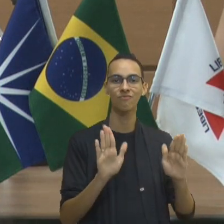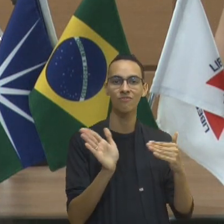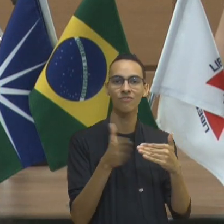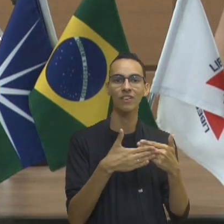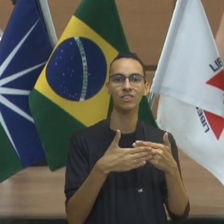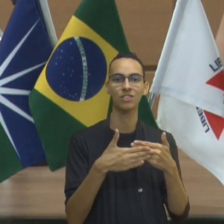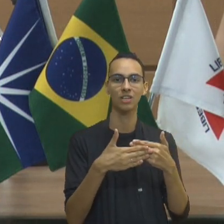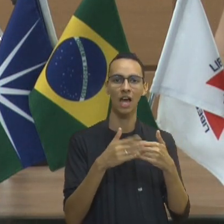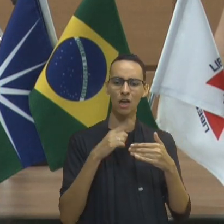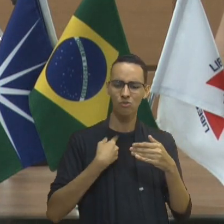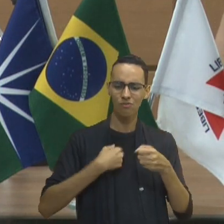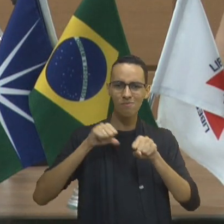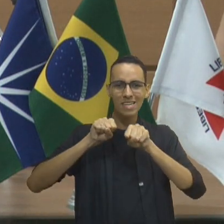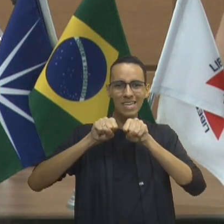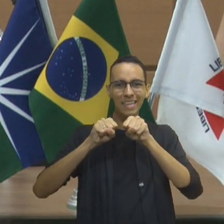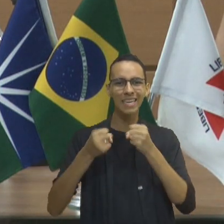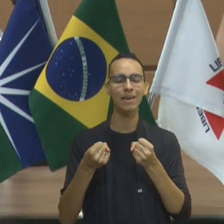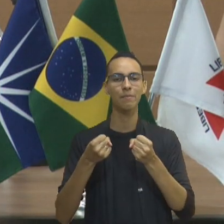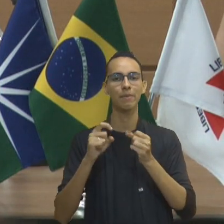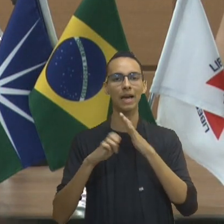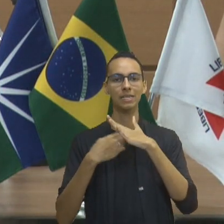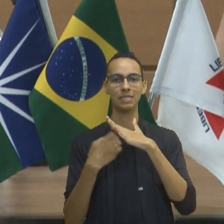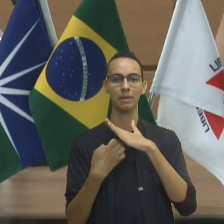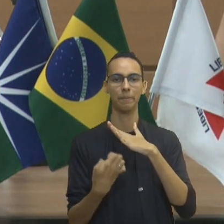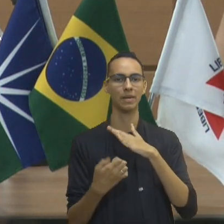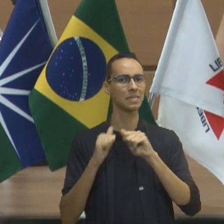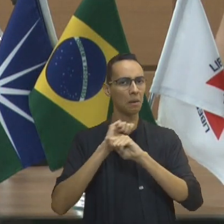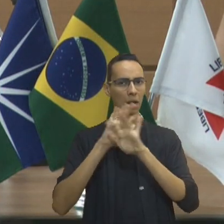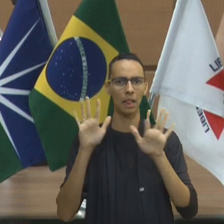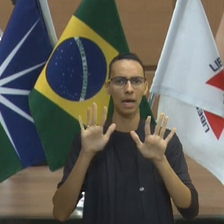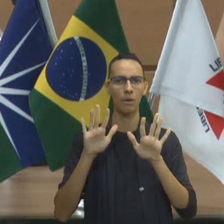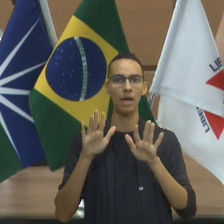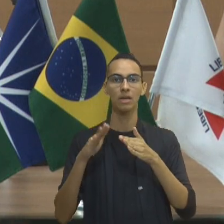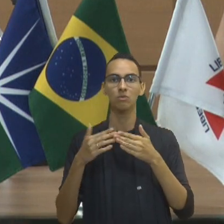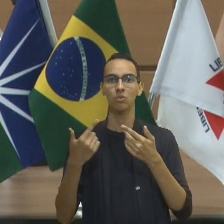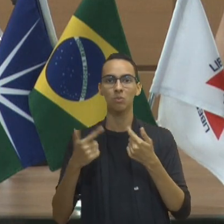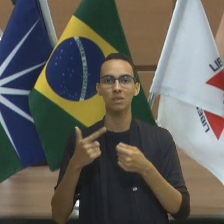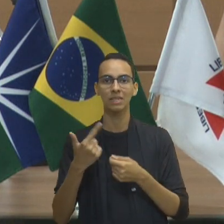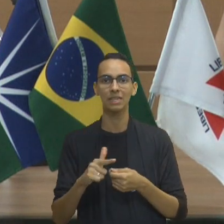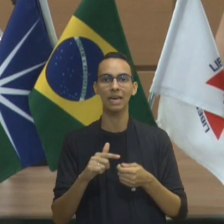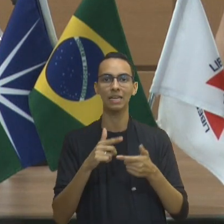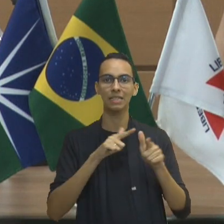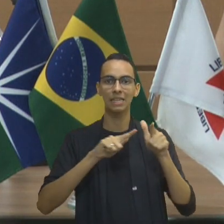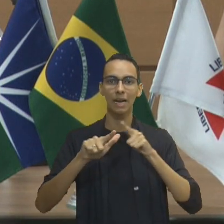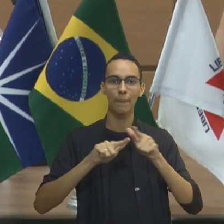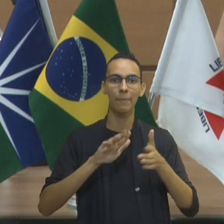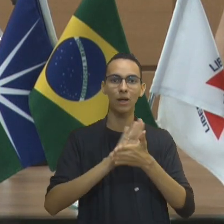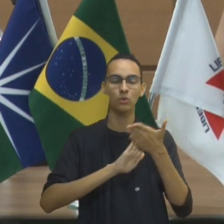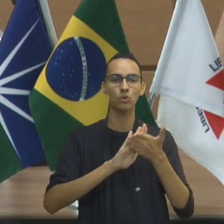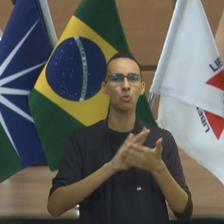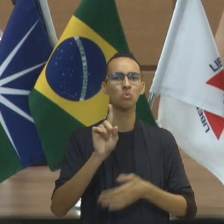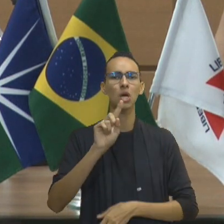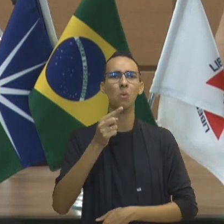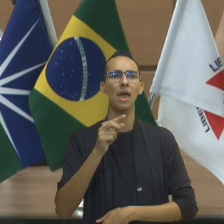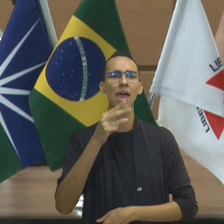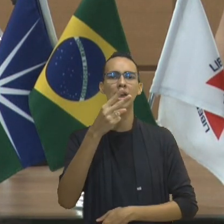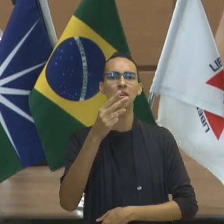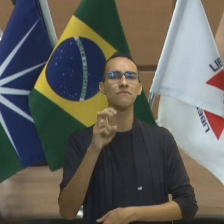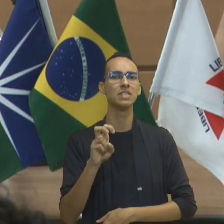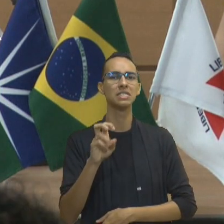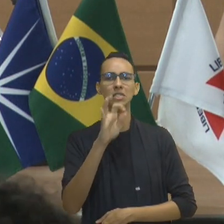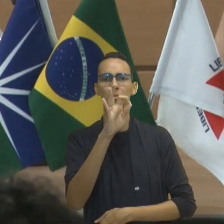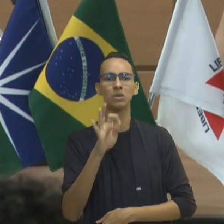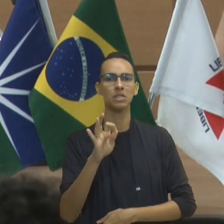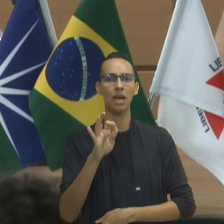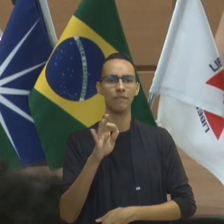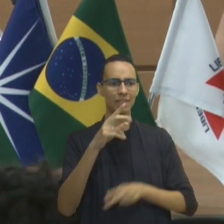vamos quebrar as empresas. Aí não vai ter serviço nenhum, não vai ter corte de 25% ou 30%. Nós